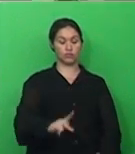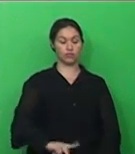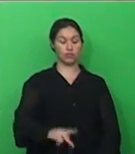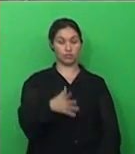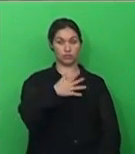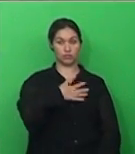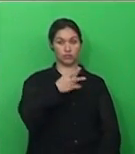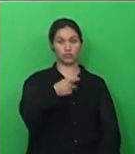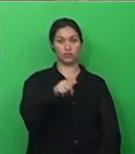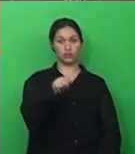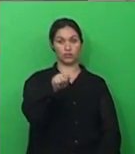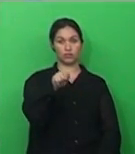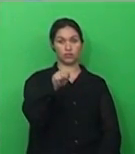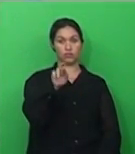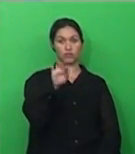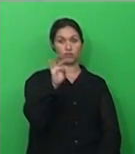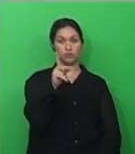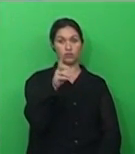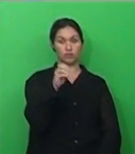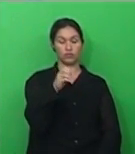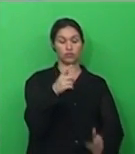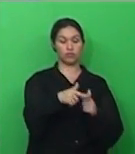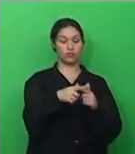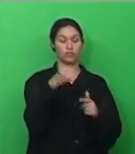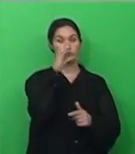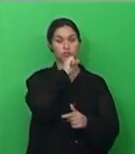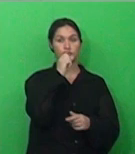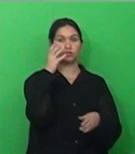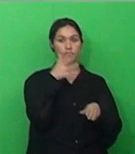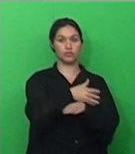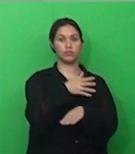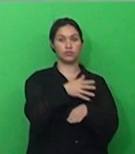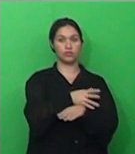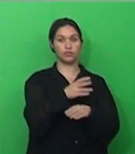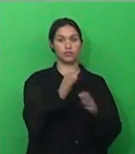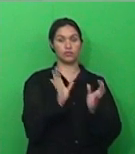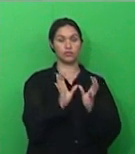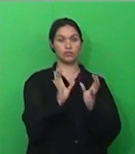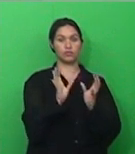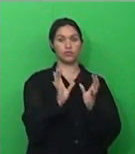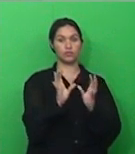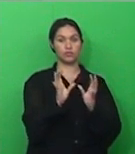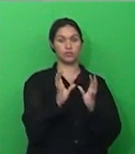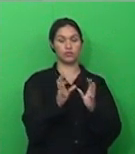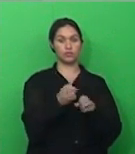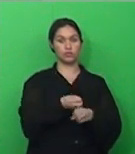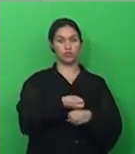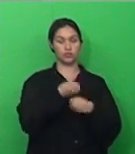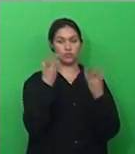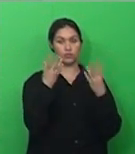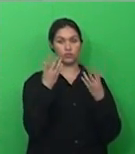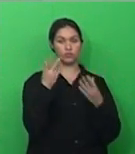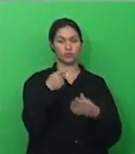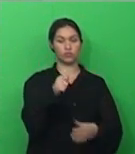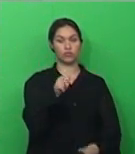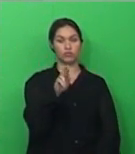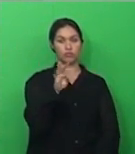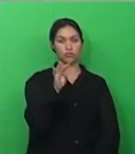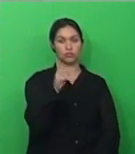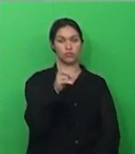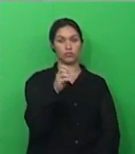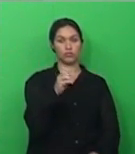que no sábado foi à convenção do partido, mais de 2.000 pessoas lá em Florianópolis, e aonde